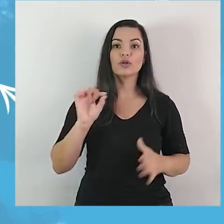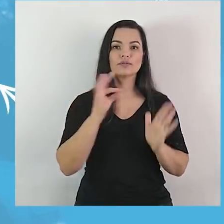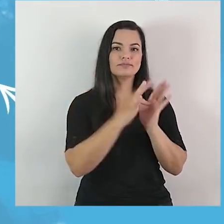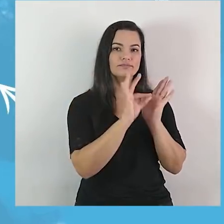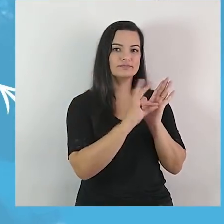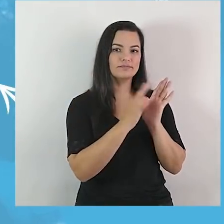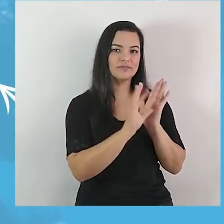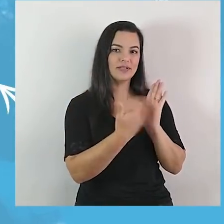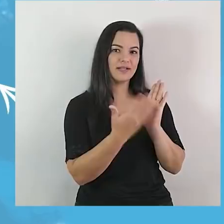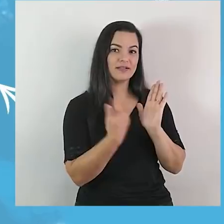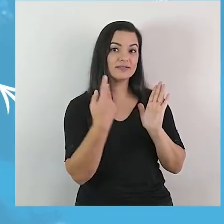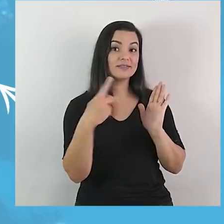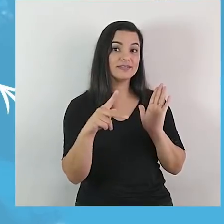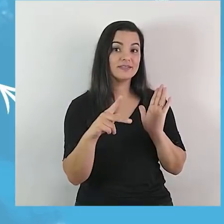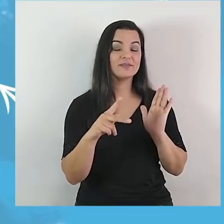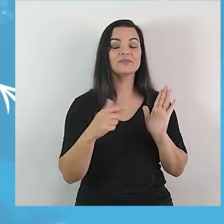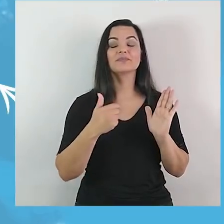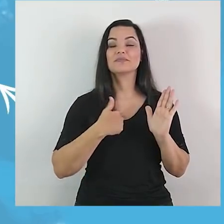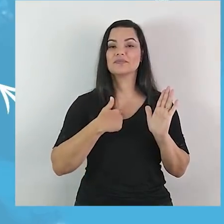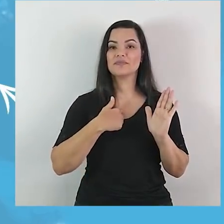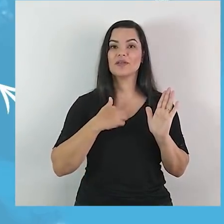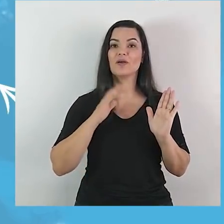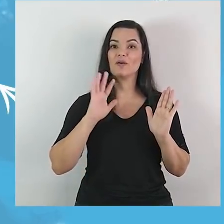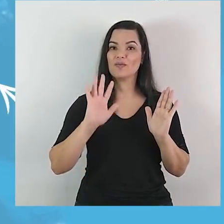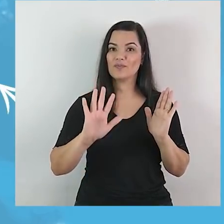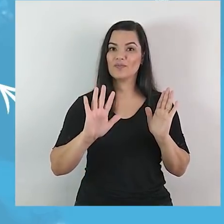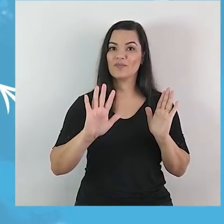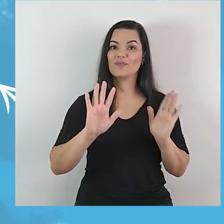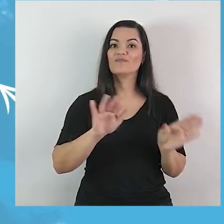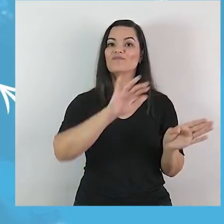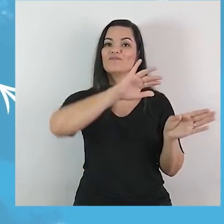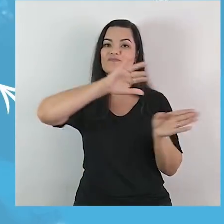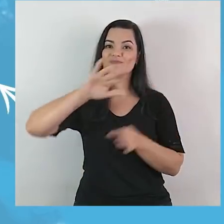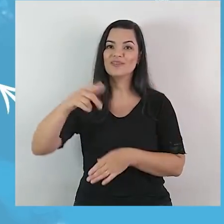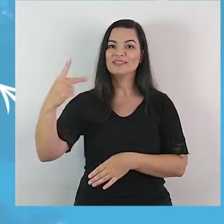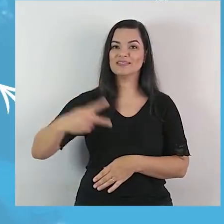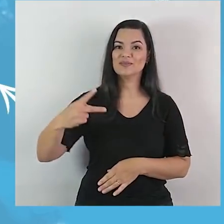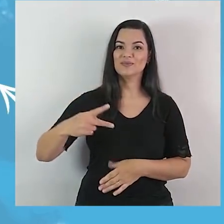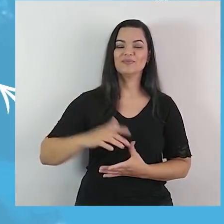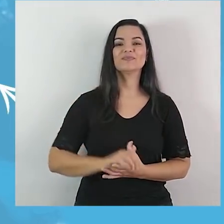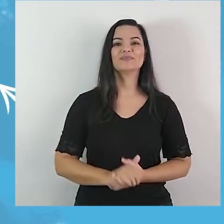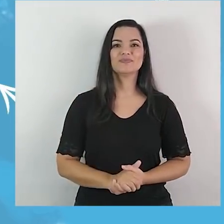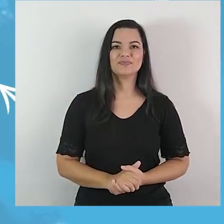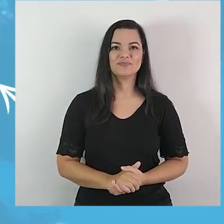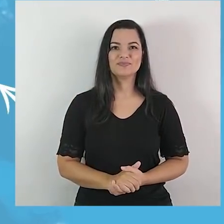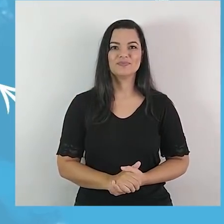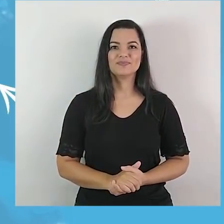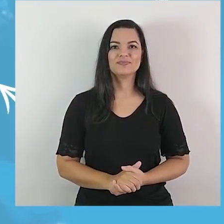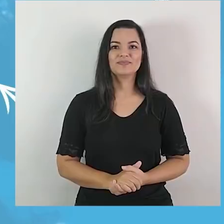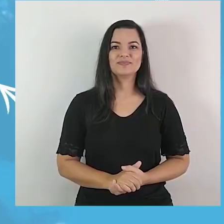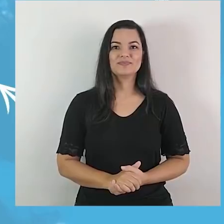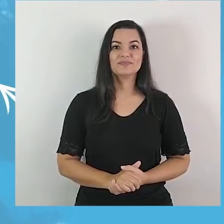Escolham e anotem aí no seu caderno que eu já vou passar para a próxima.